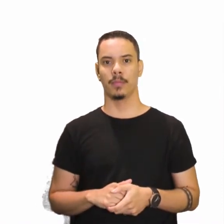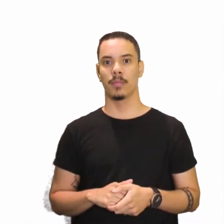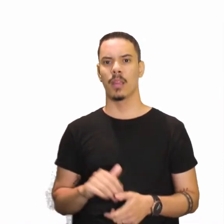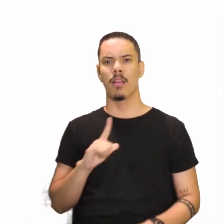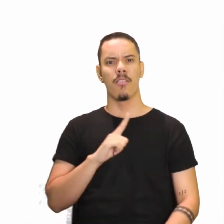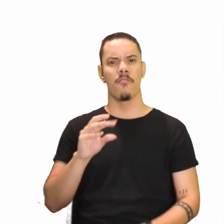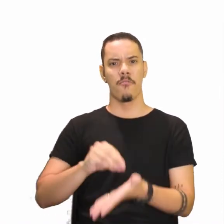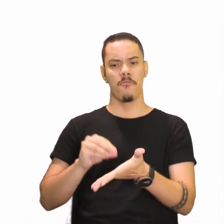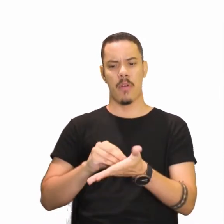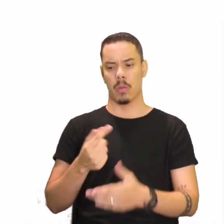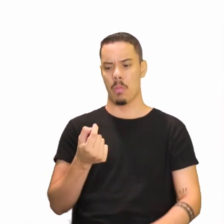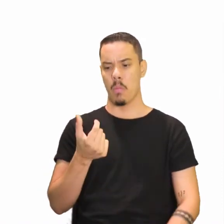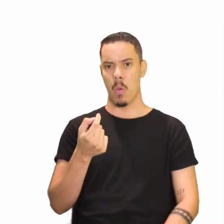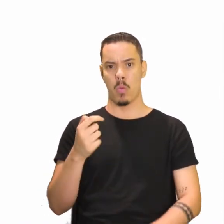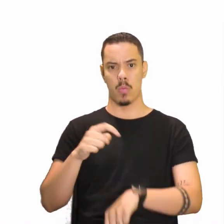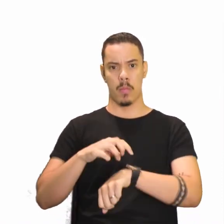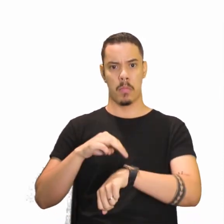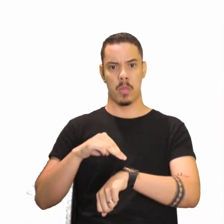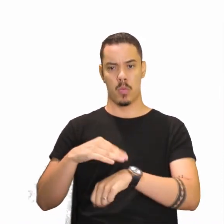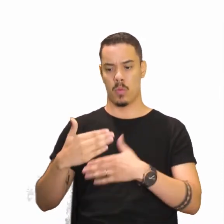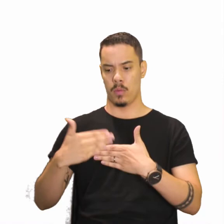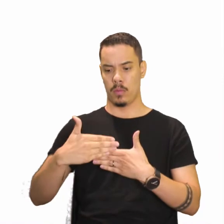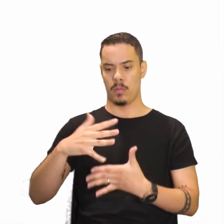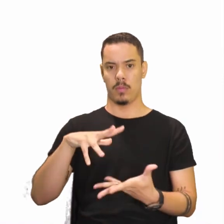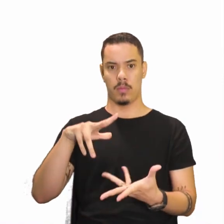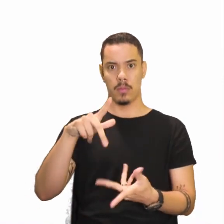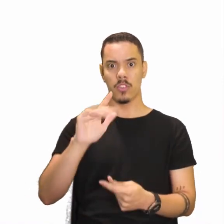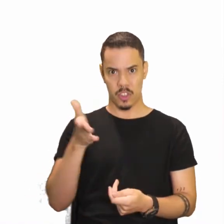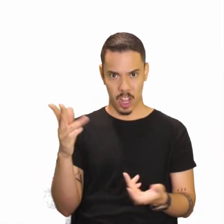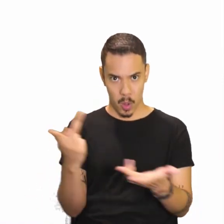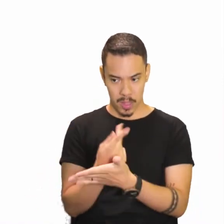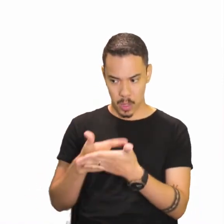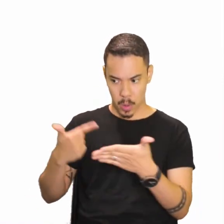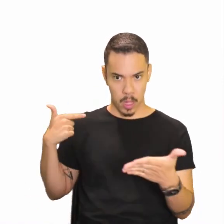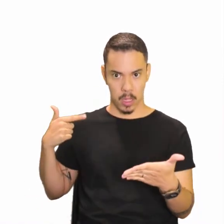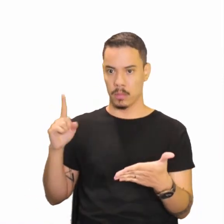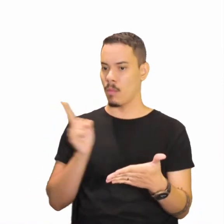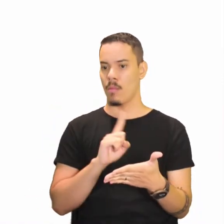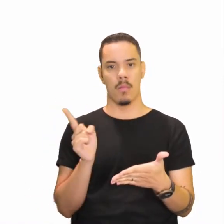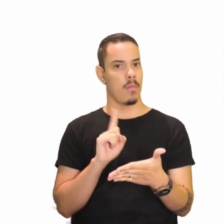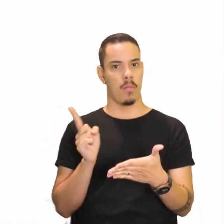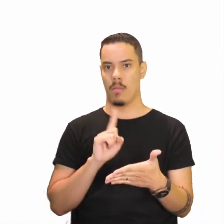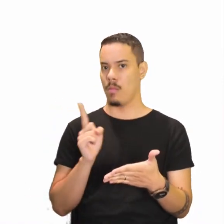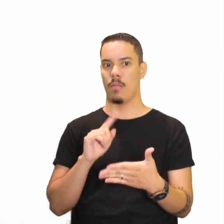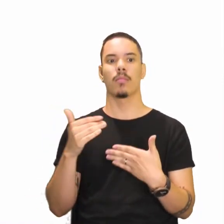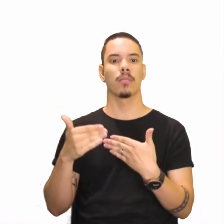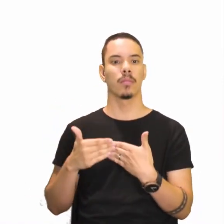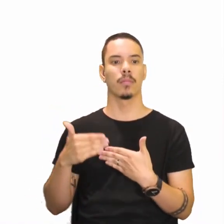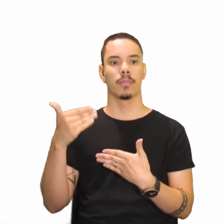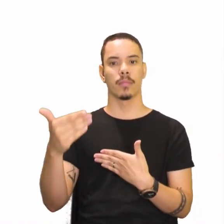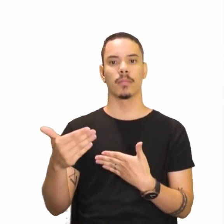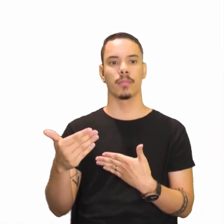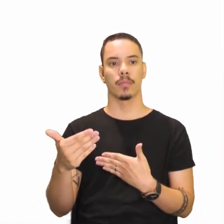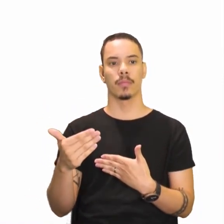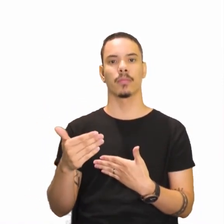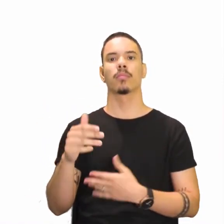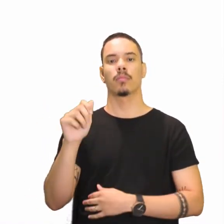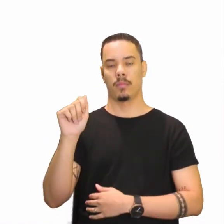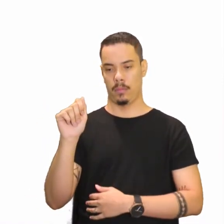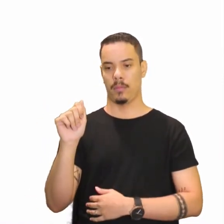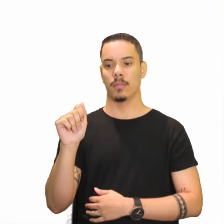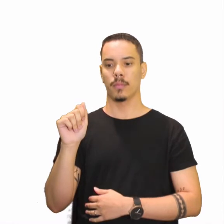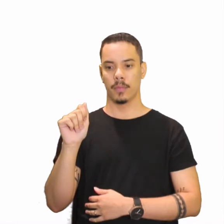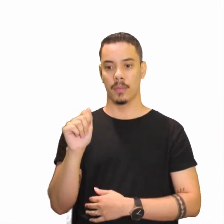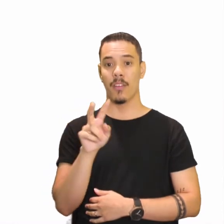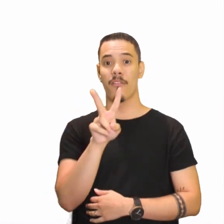poucos minutos para o fim do mundo. Já aconteceu o fim do mundo? Não, né, Amadinho? Então vai ser o quê? O azinho,